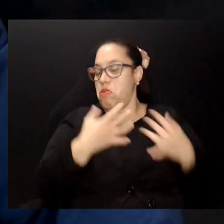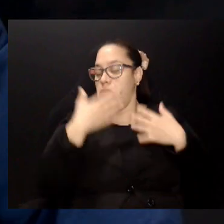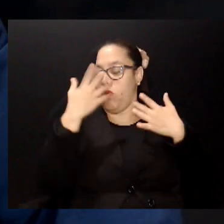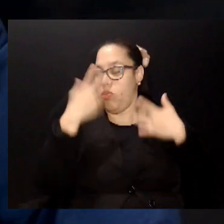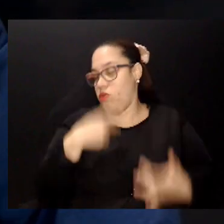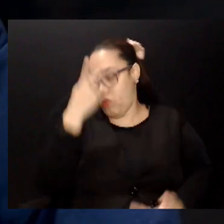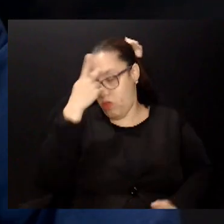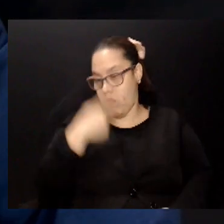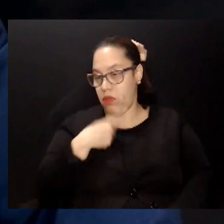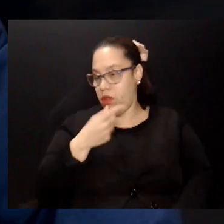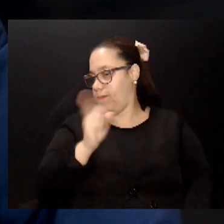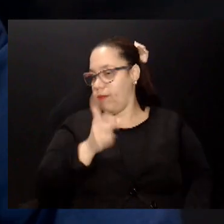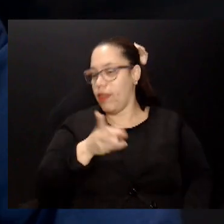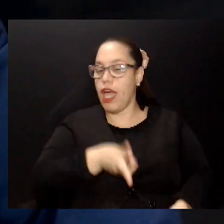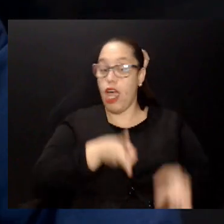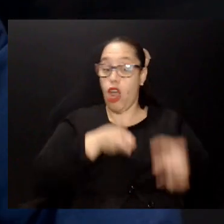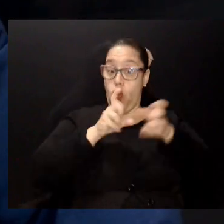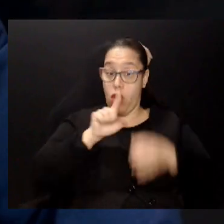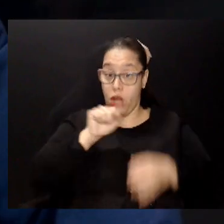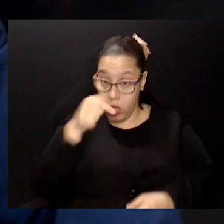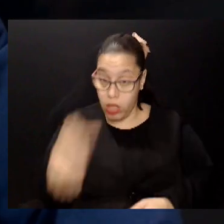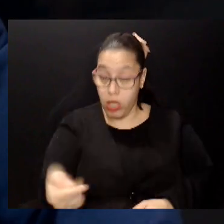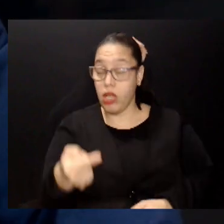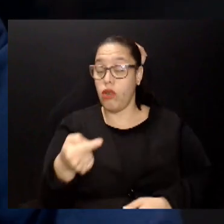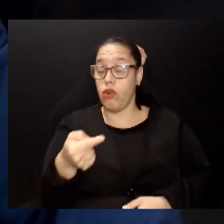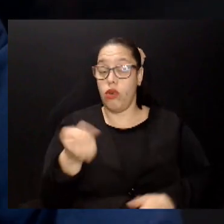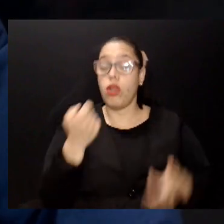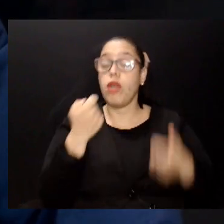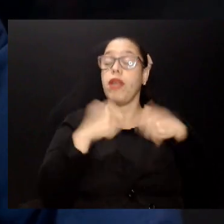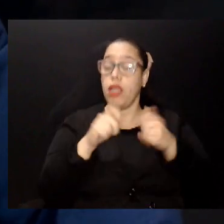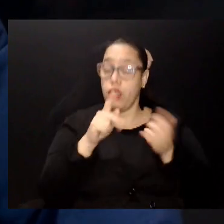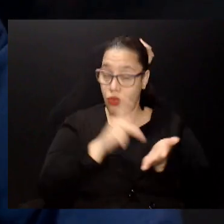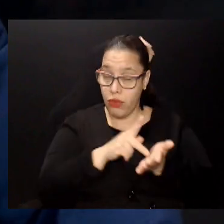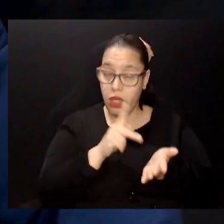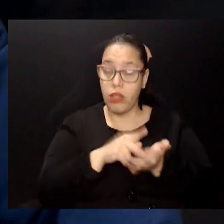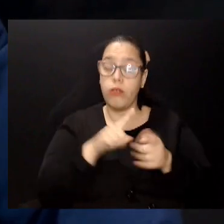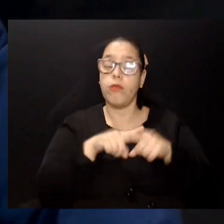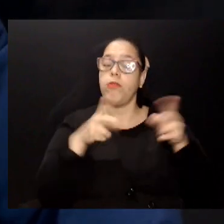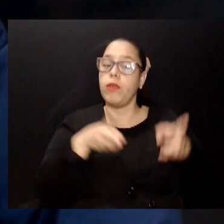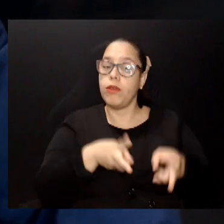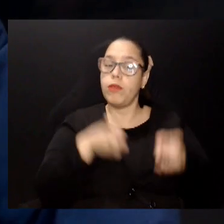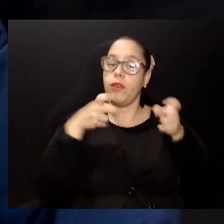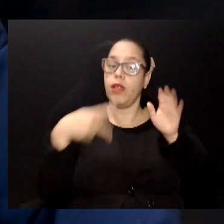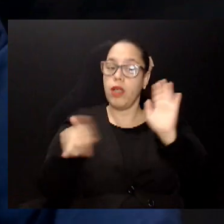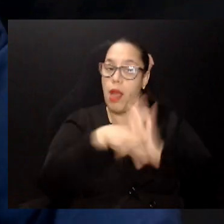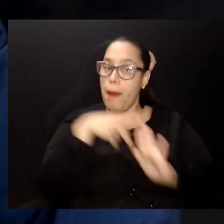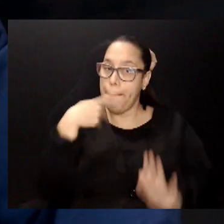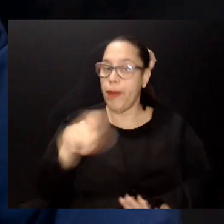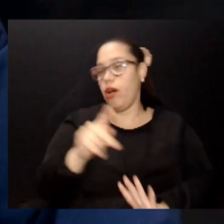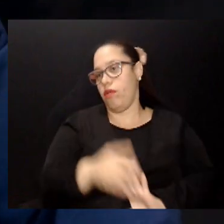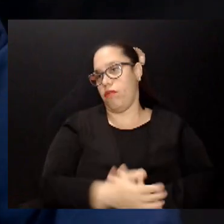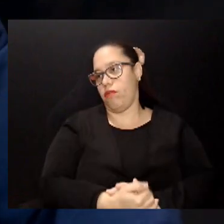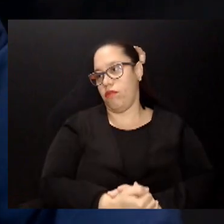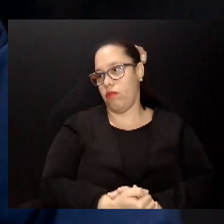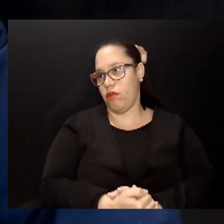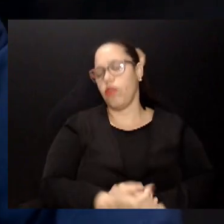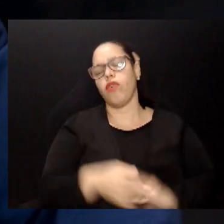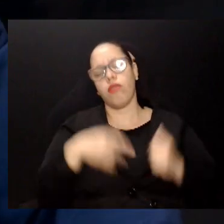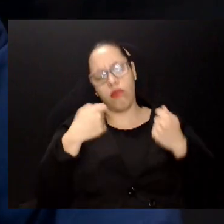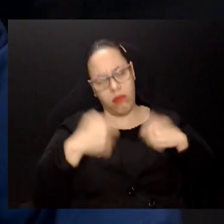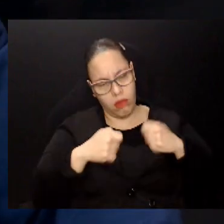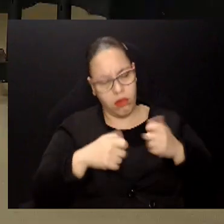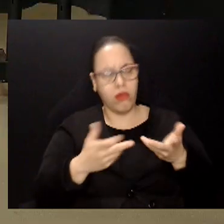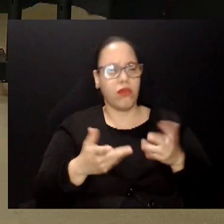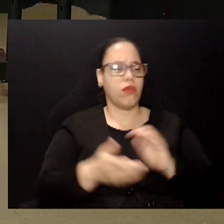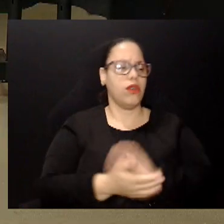reconhecer o outro nas suas necessidades, mas reconhecer a si mesmo nas próprias necessidades também. Muito